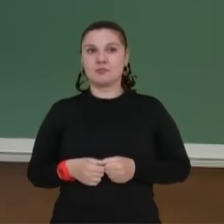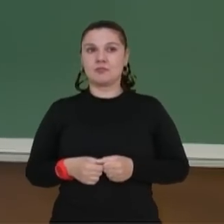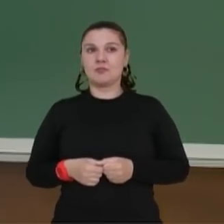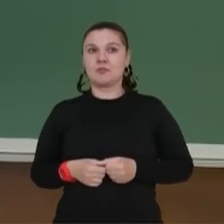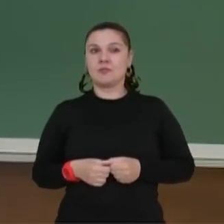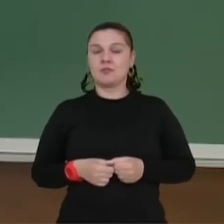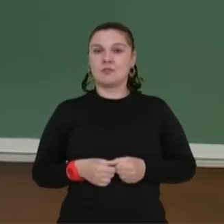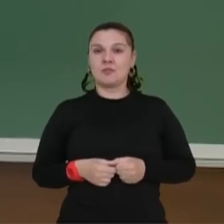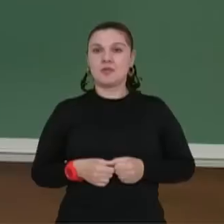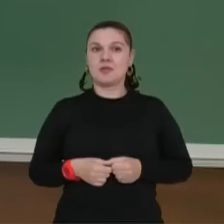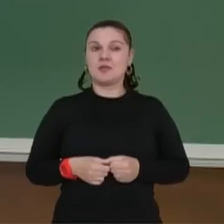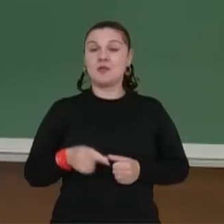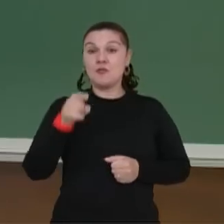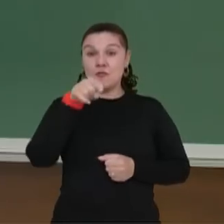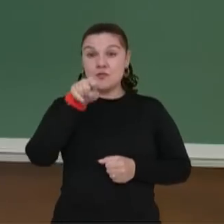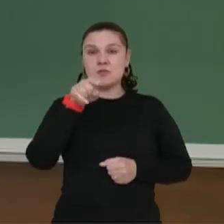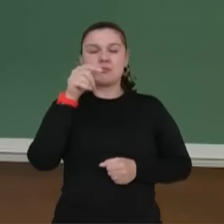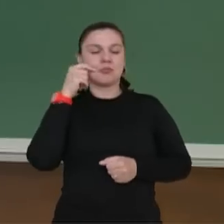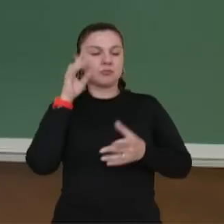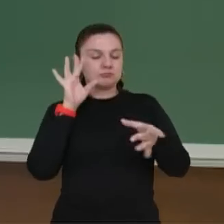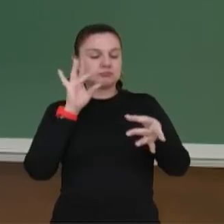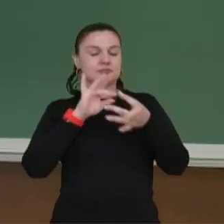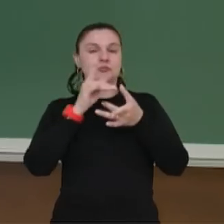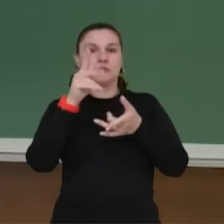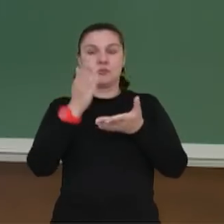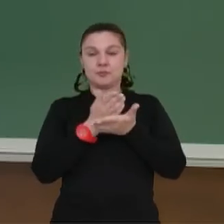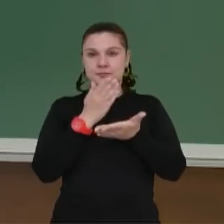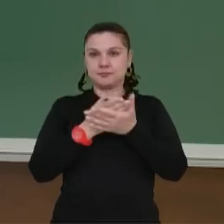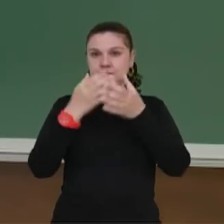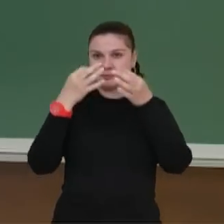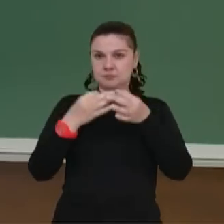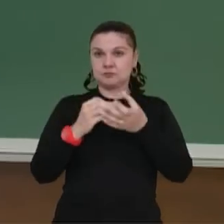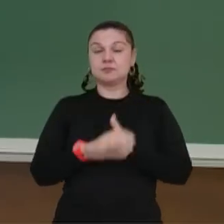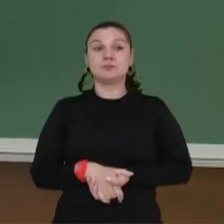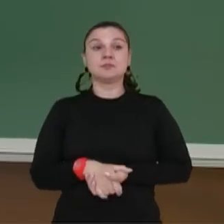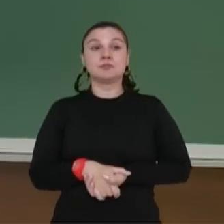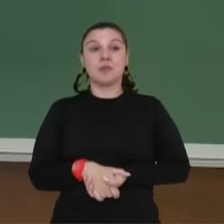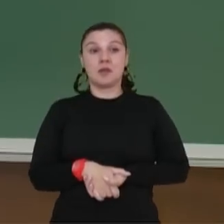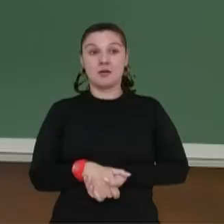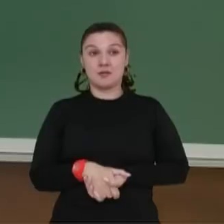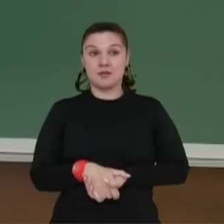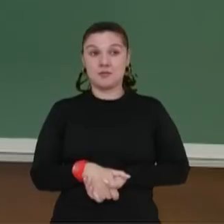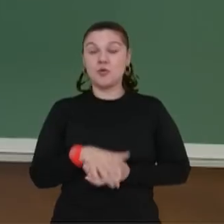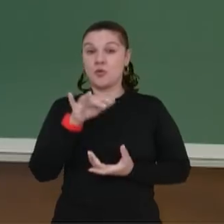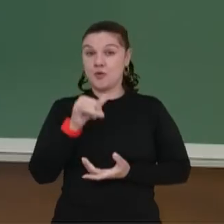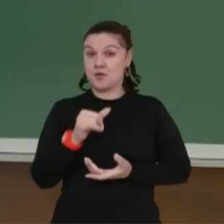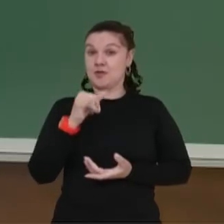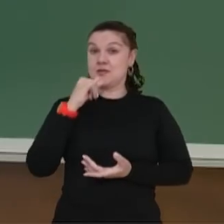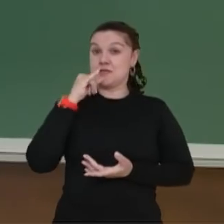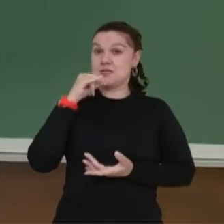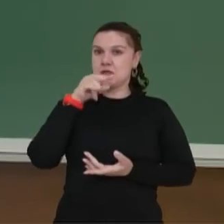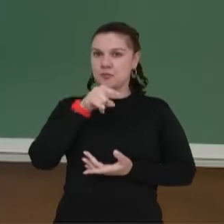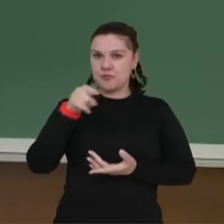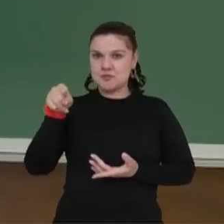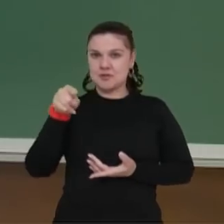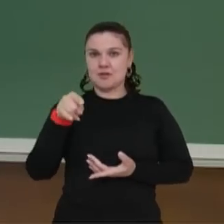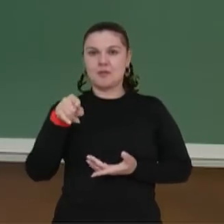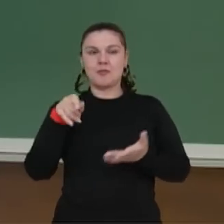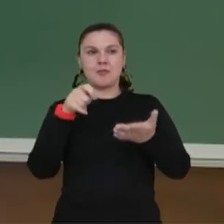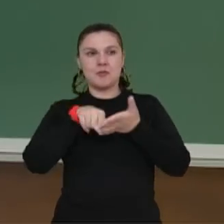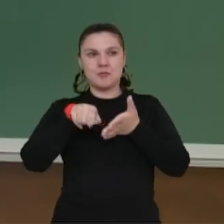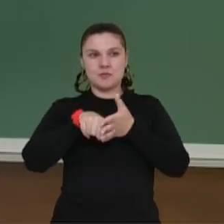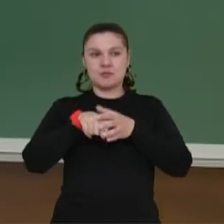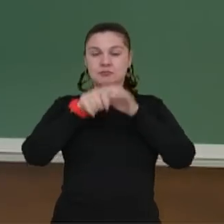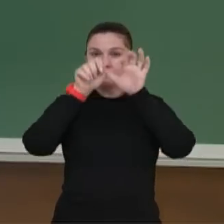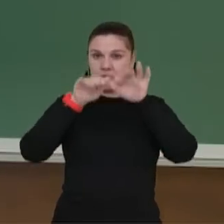estatística, você pode escrever no seu caderno direitinho, nós vamos conferir juntos. Agora, o exemplo de variável estatística vai ser legal você escrever aí no